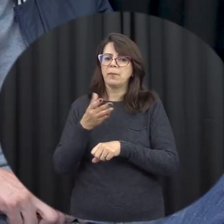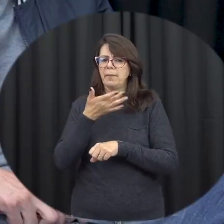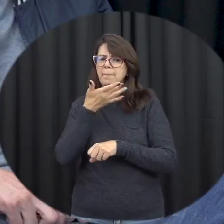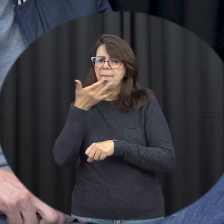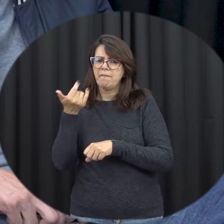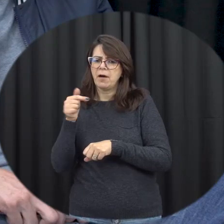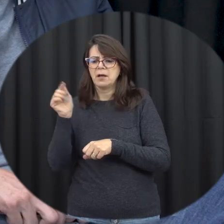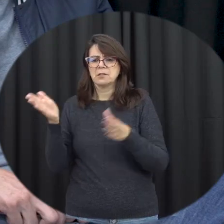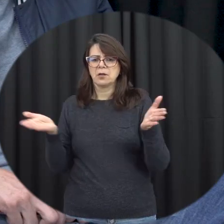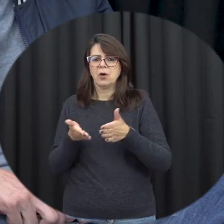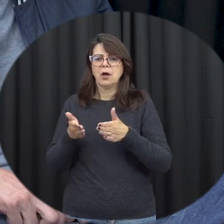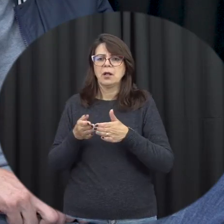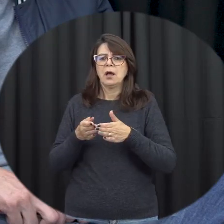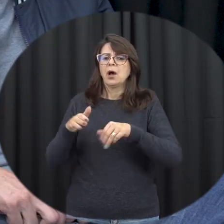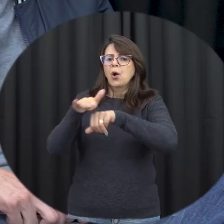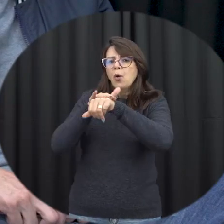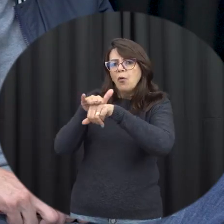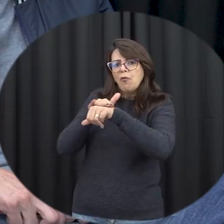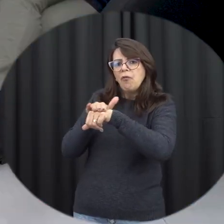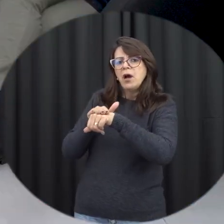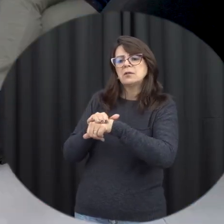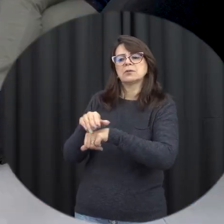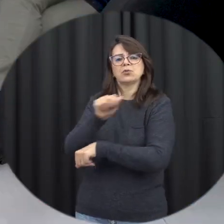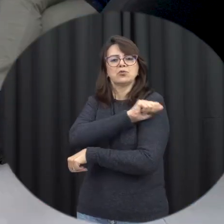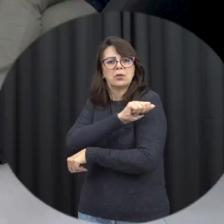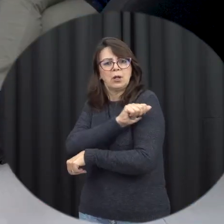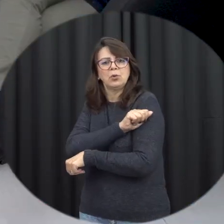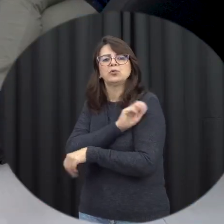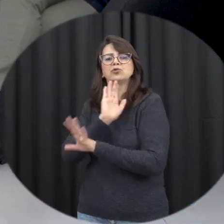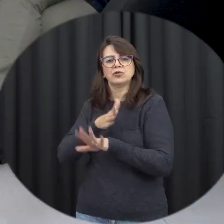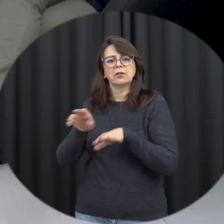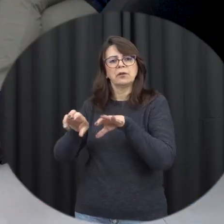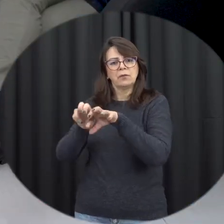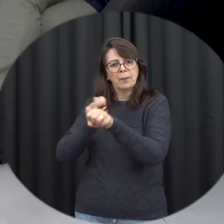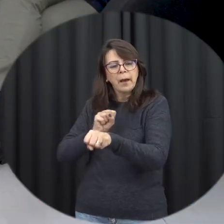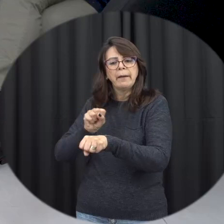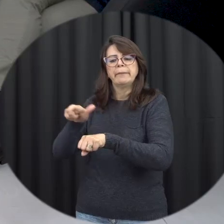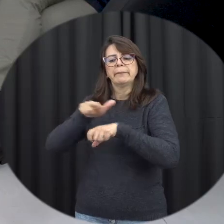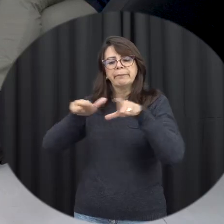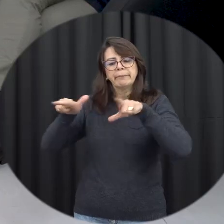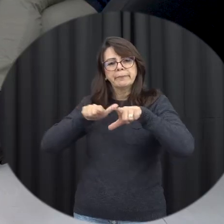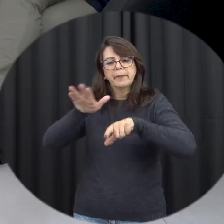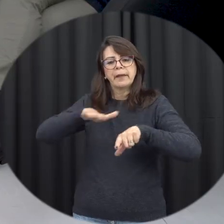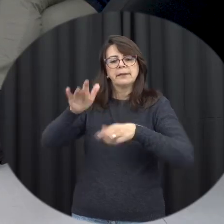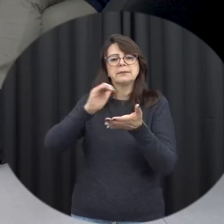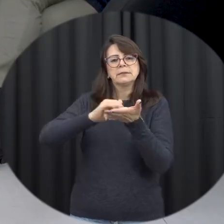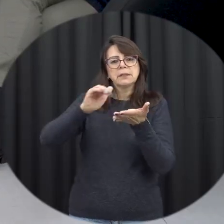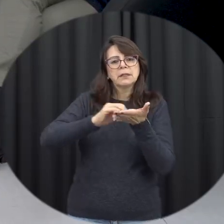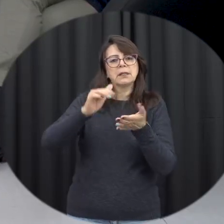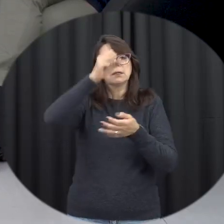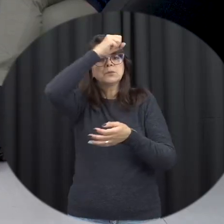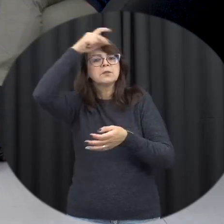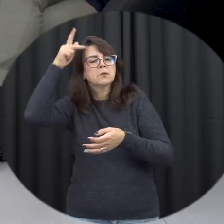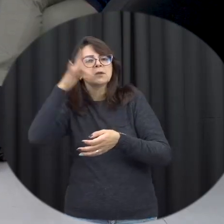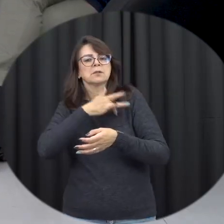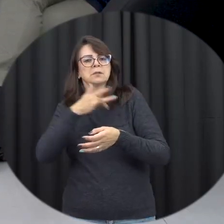A gente agora fica mais fácil, a gente chama ou fala até com os nossos próprios graduados que estão trabalhando na